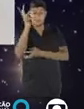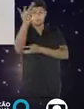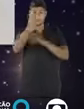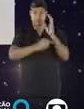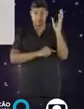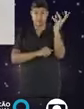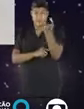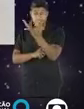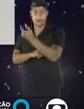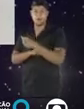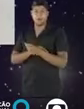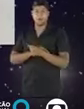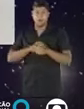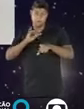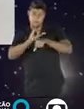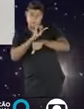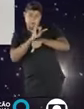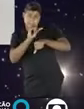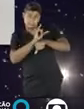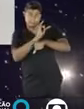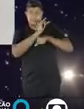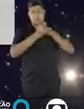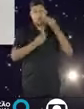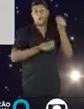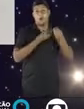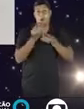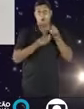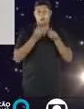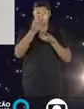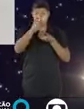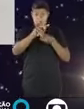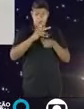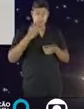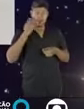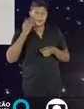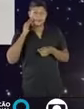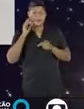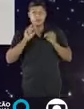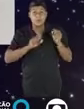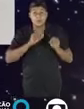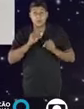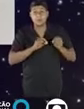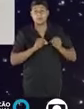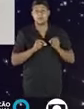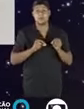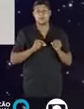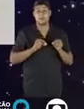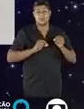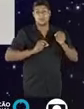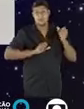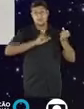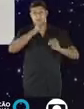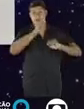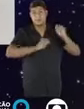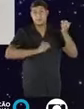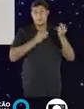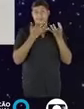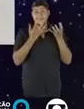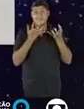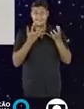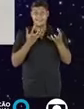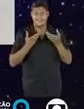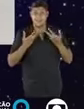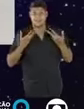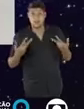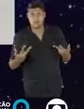com a sustentabilidade, com a cozinha green. Como é para você, entendeu, a frustração, às vezes, de querer ter as